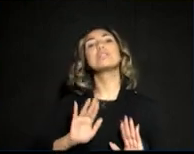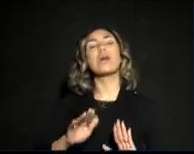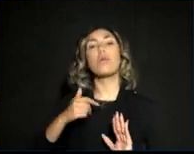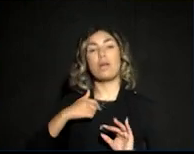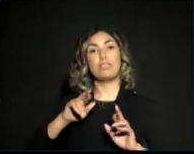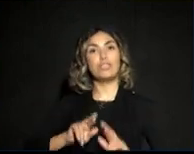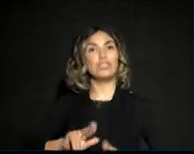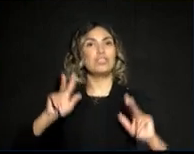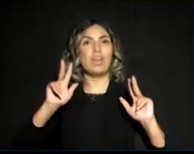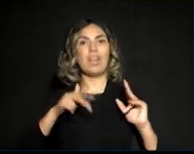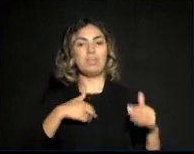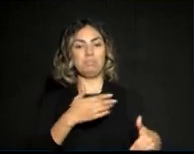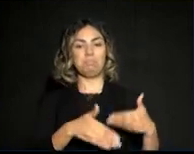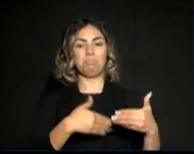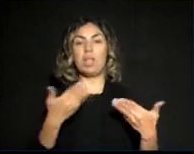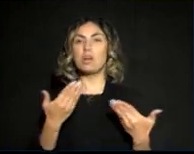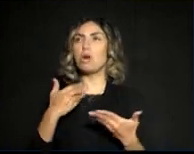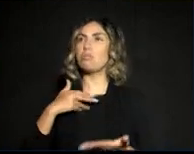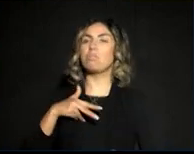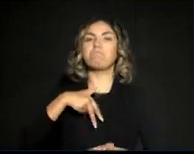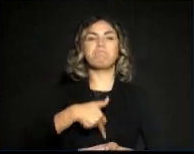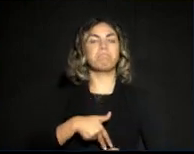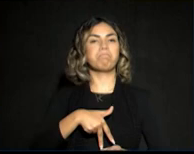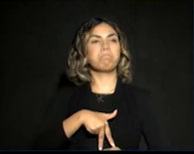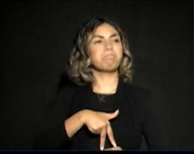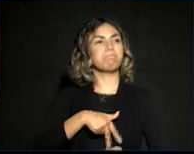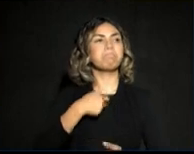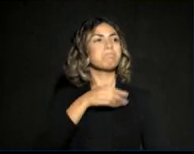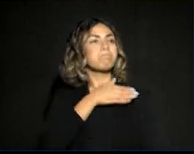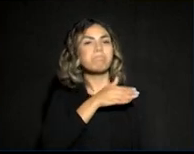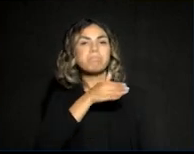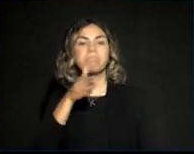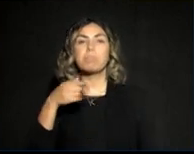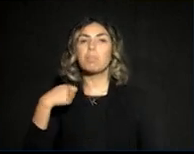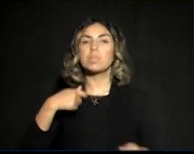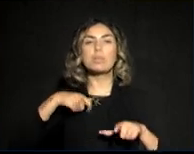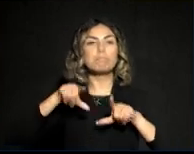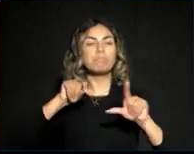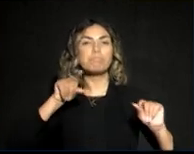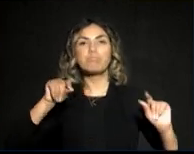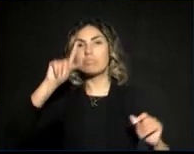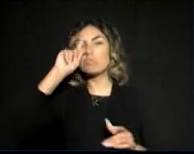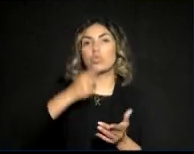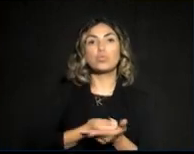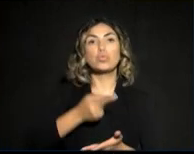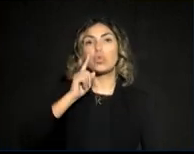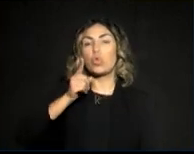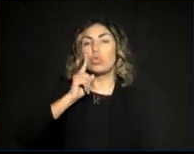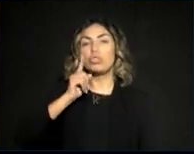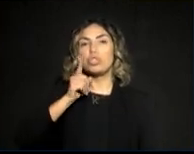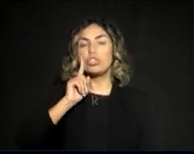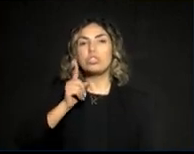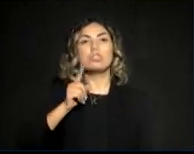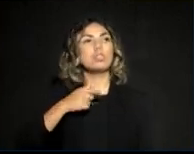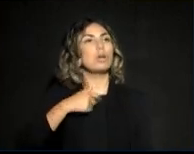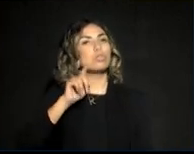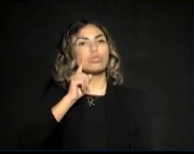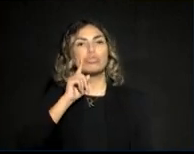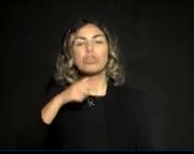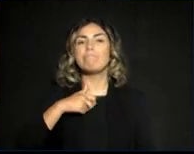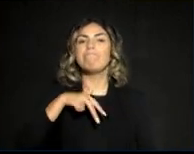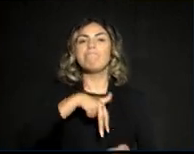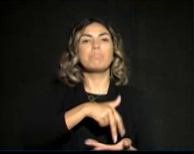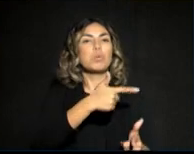outra realidade né barriga no balcão pé no chão decisões e atitudes que você tem que tomar todos os dias para enfrentar